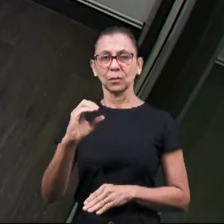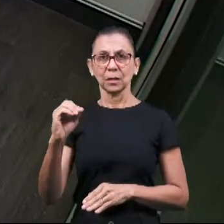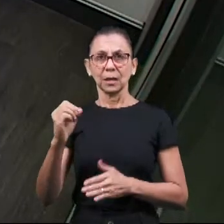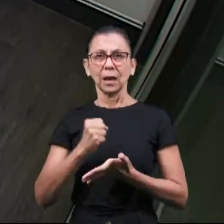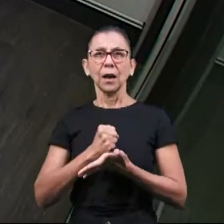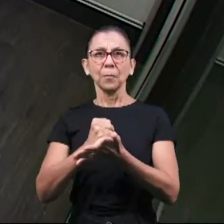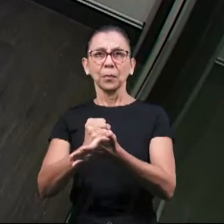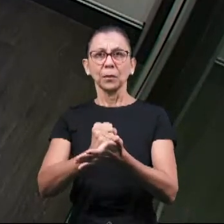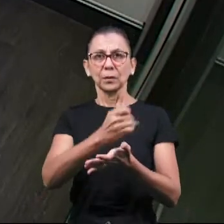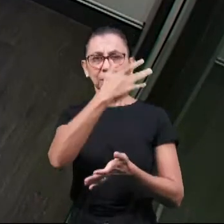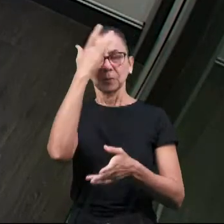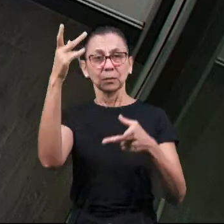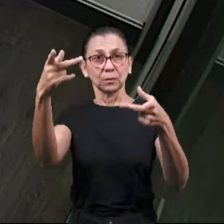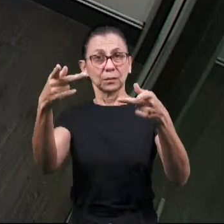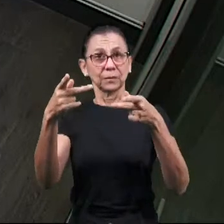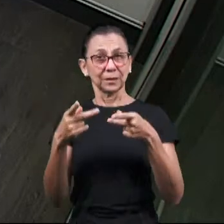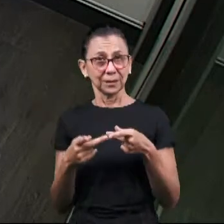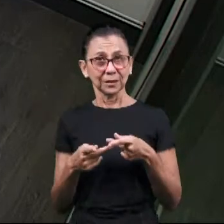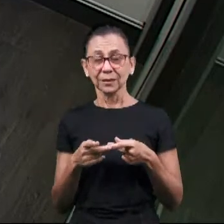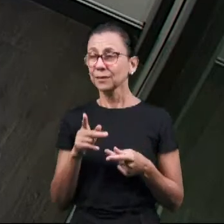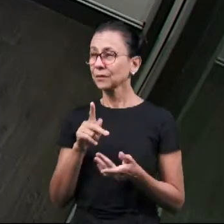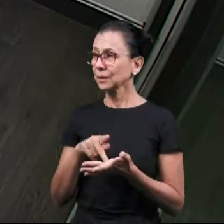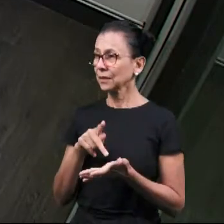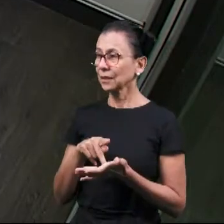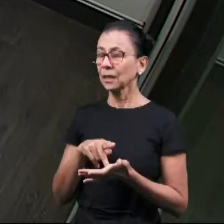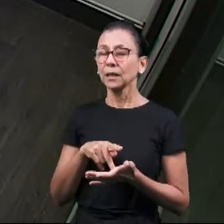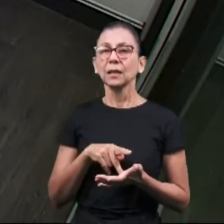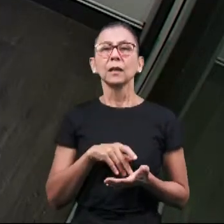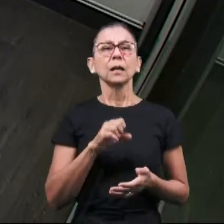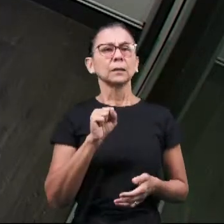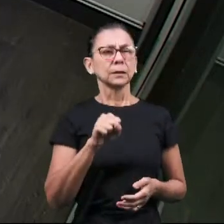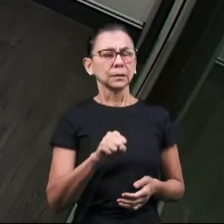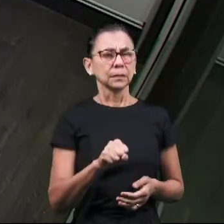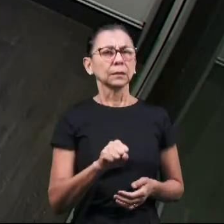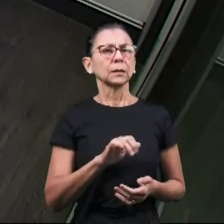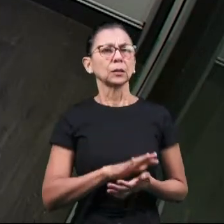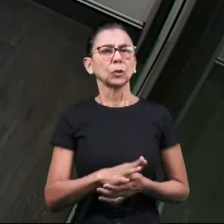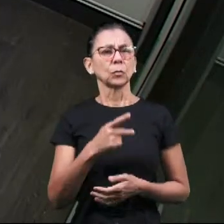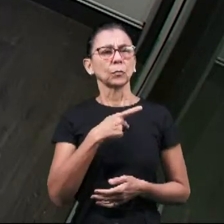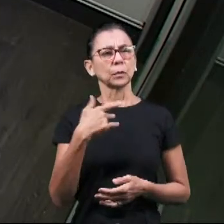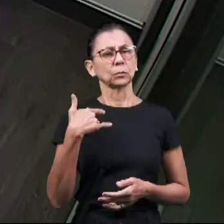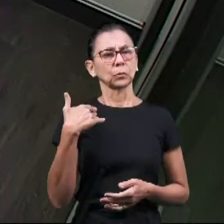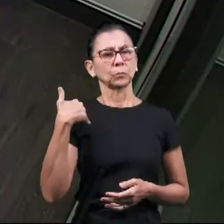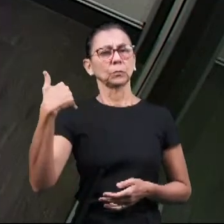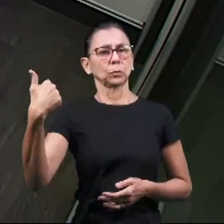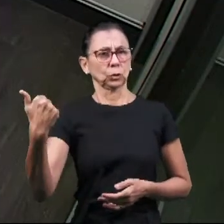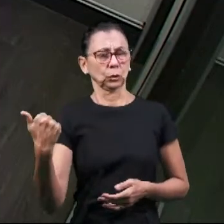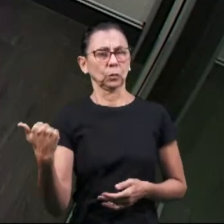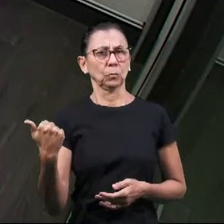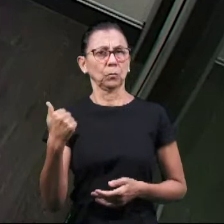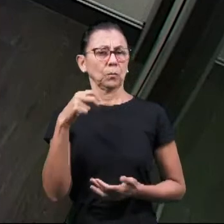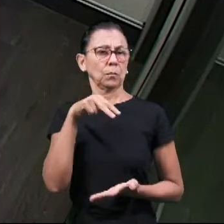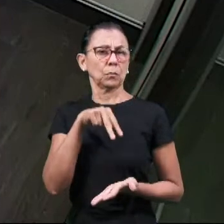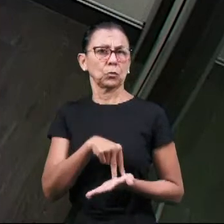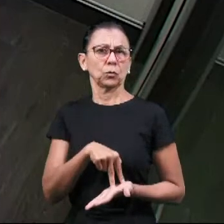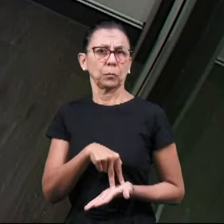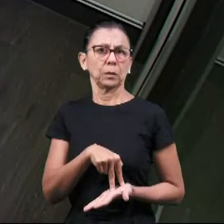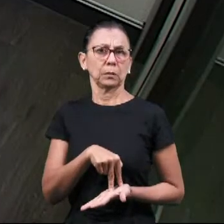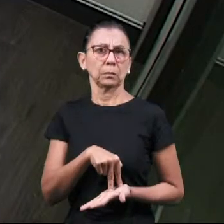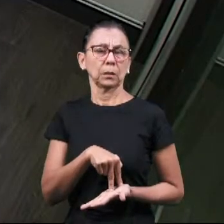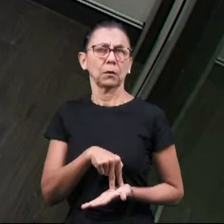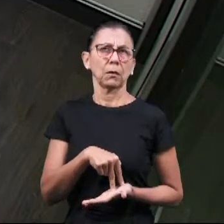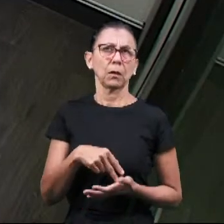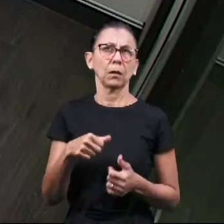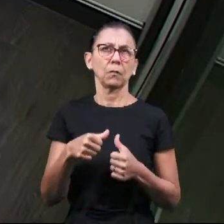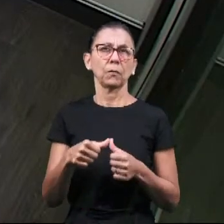tá formando aqui um grupo para oração, 0800, você tá disposto? Tô disposto. Eu fiquei um ano e